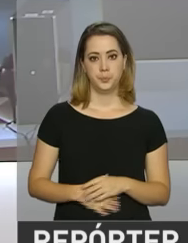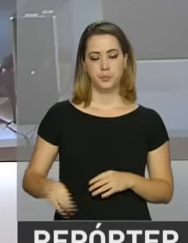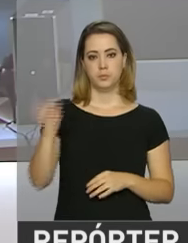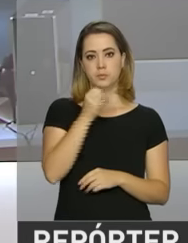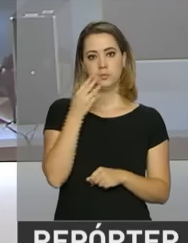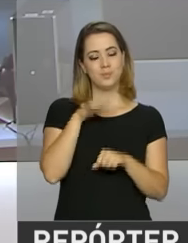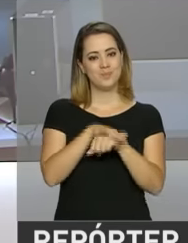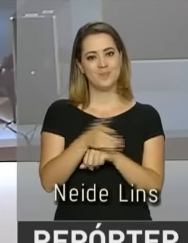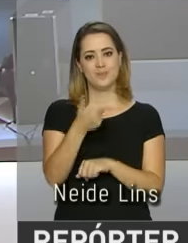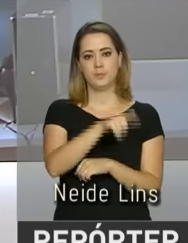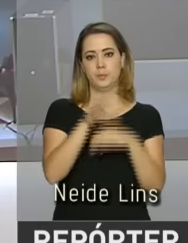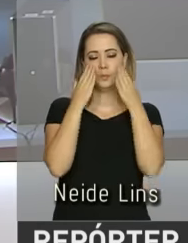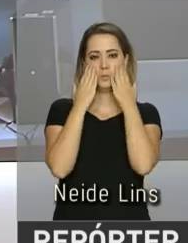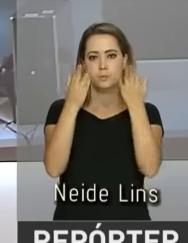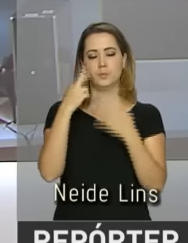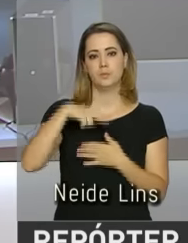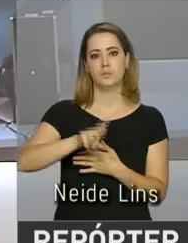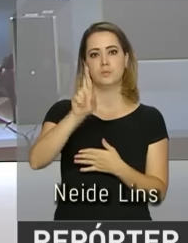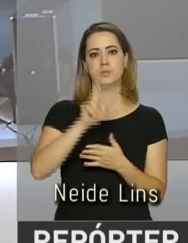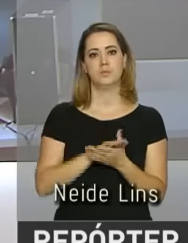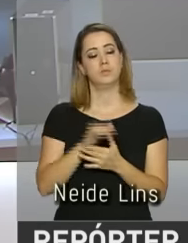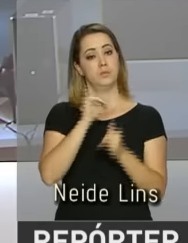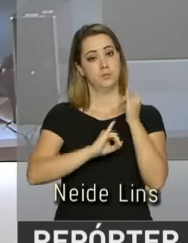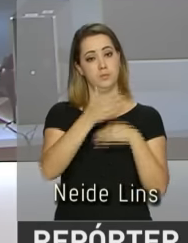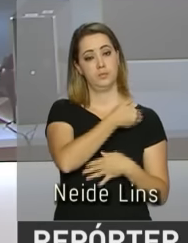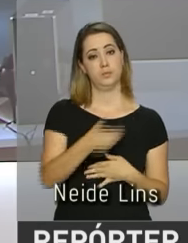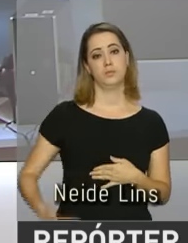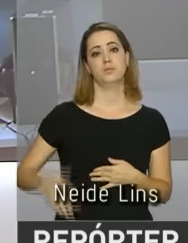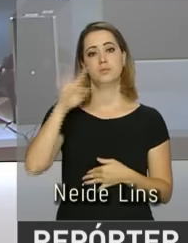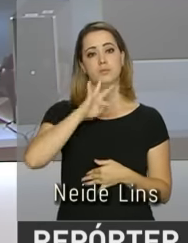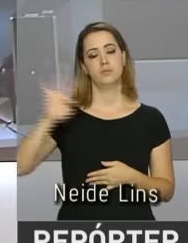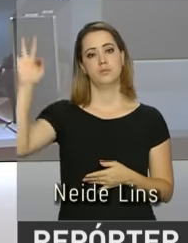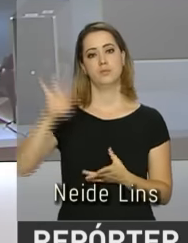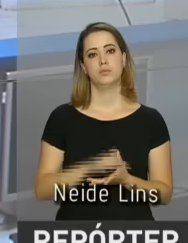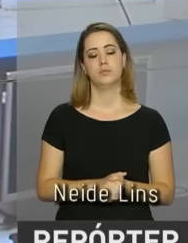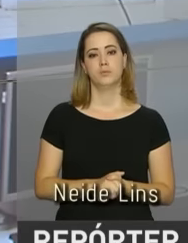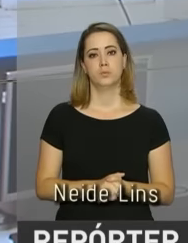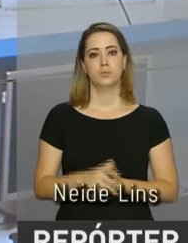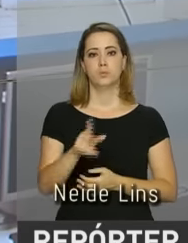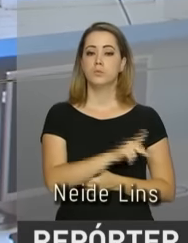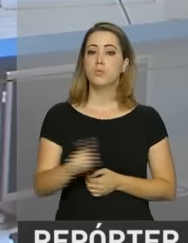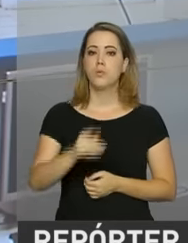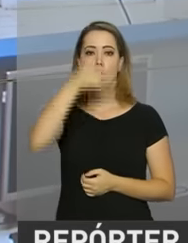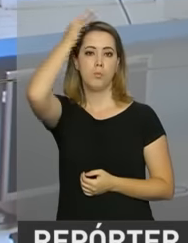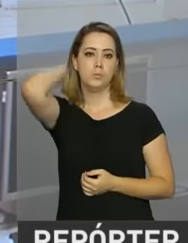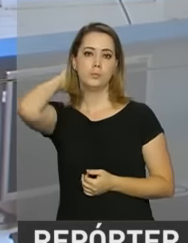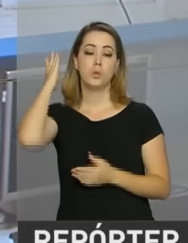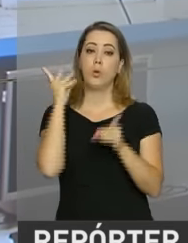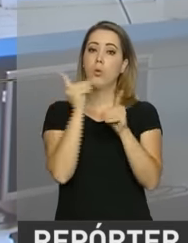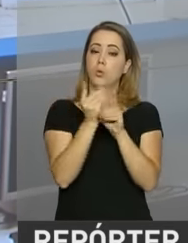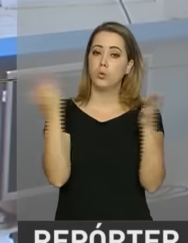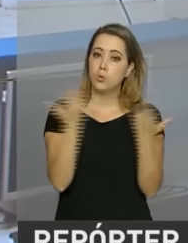Olá boa noite no ar mais uma edição do repórter NBR com as notícias do governo federal o presidente Michel